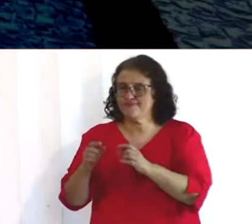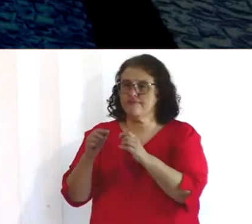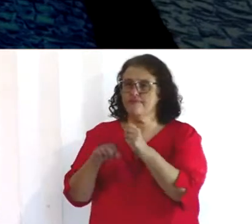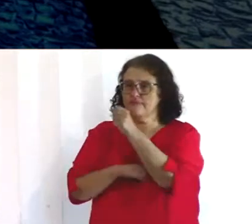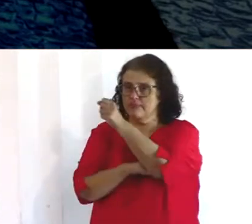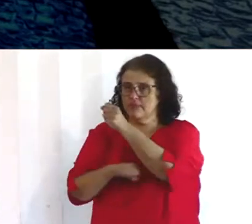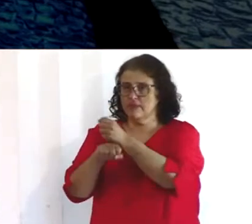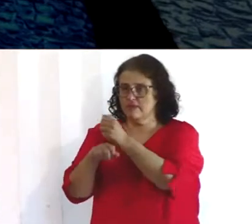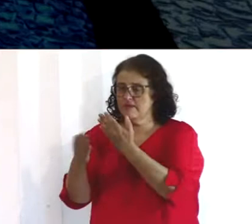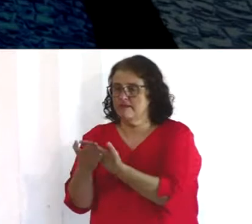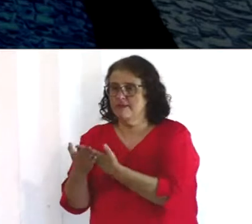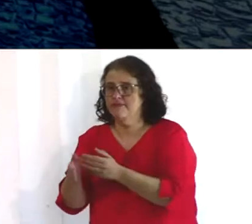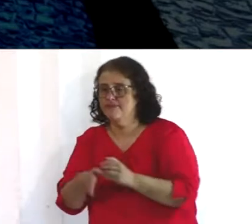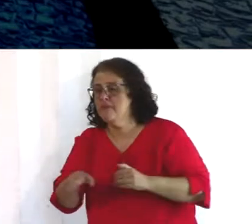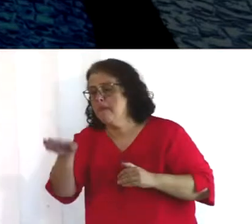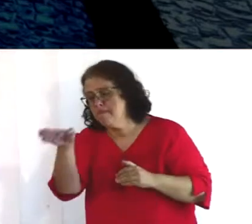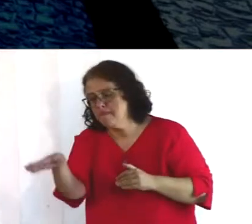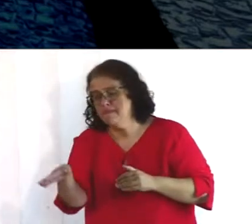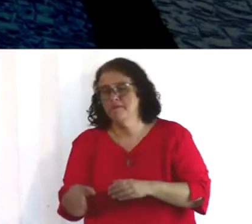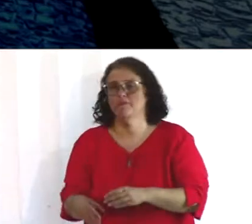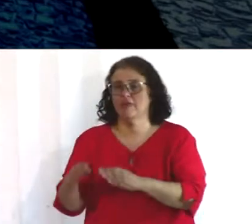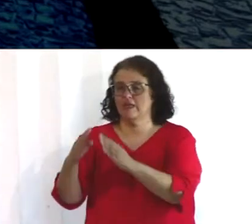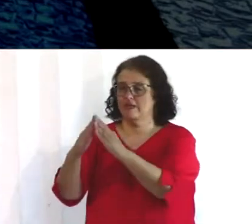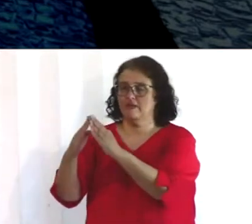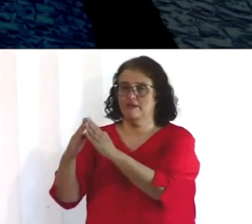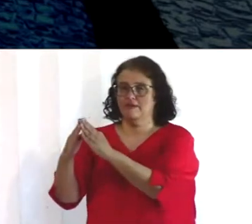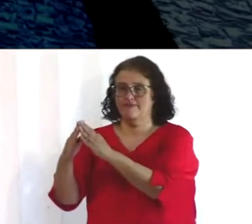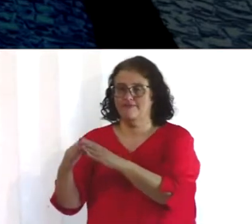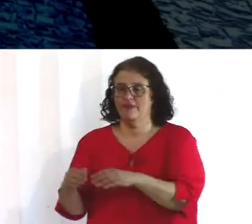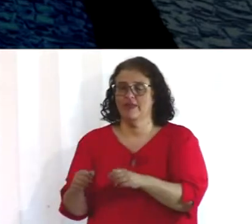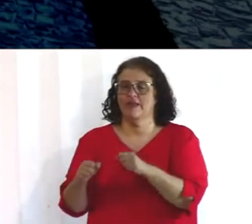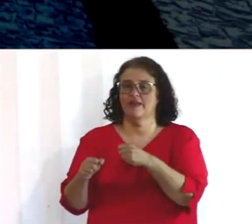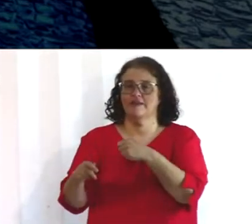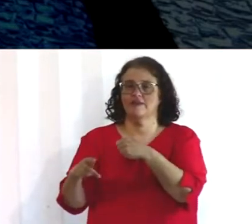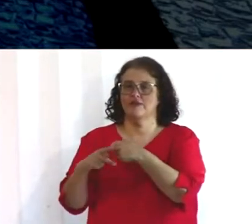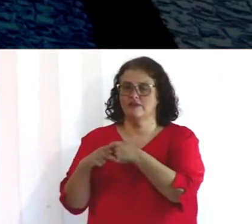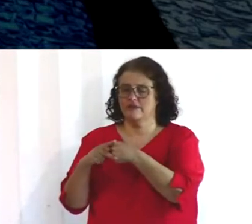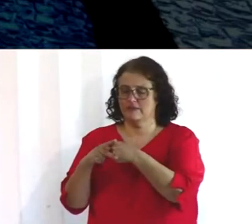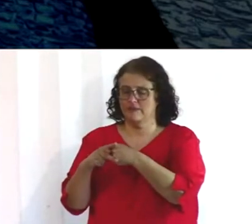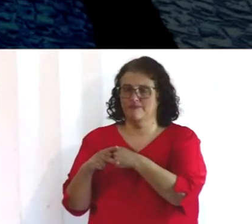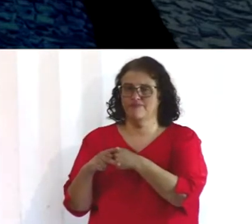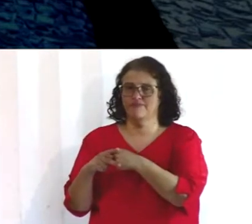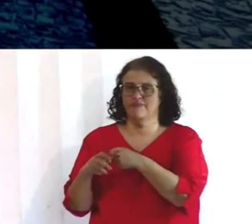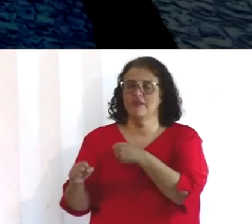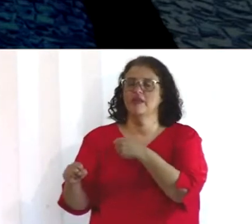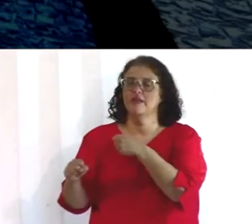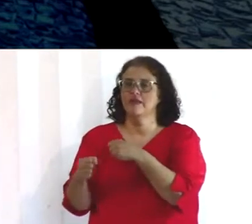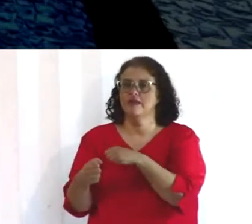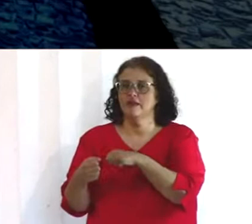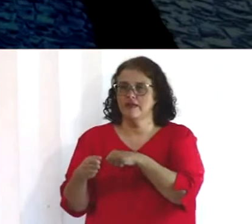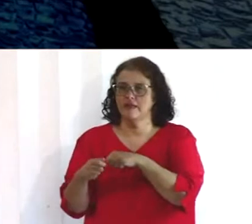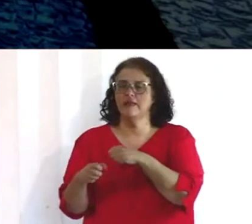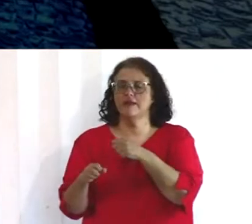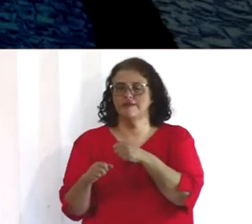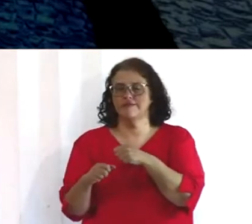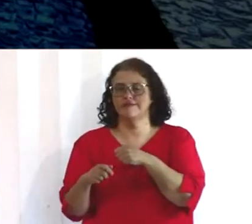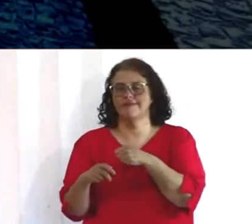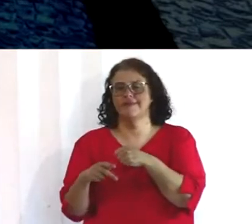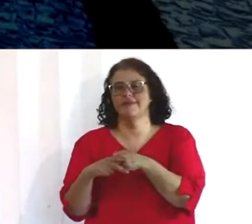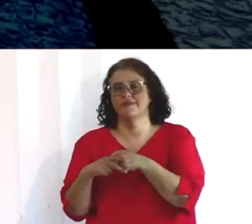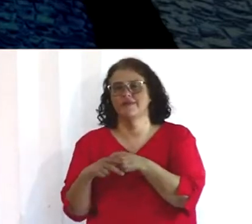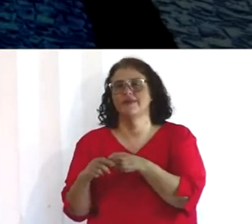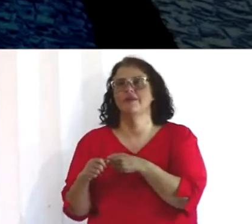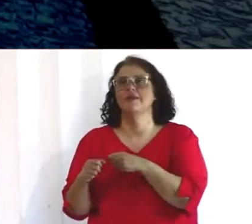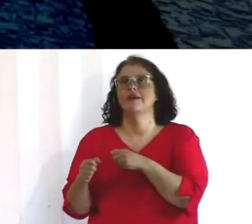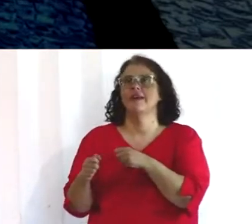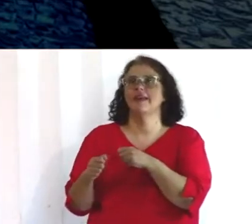João diretamente para a casa de Simão e André. A sogra de Simão achava-se acamada, com febre,